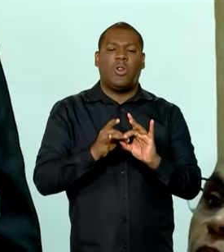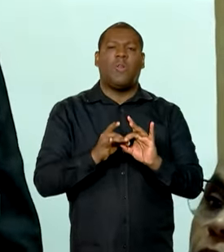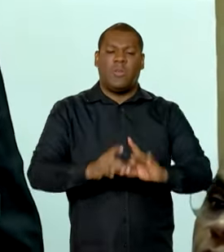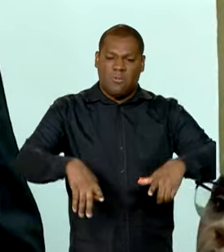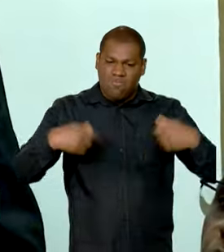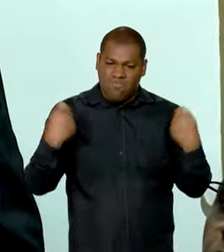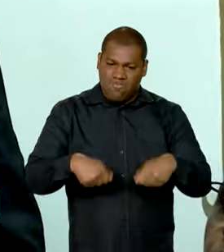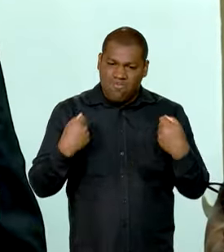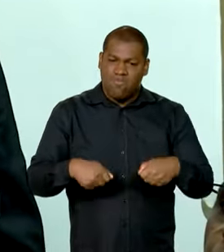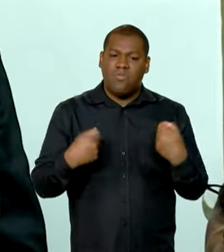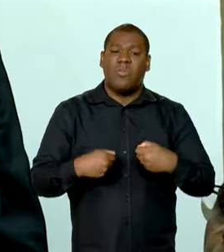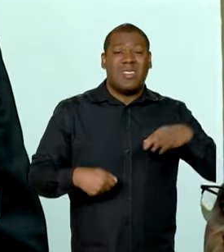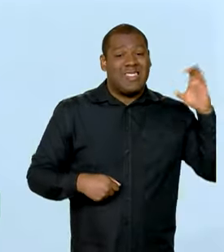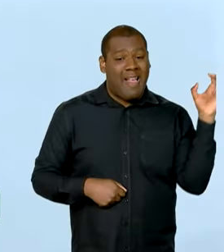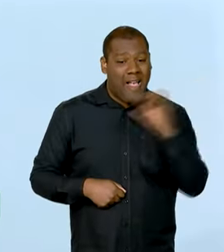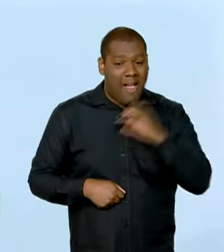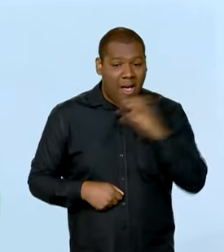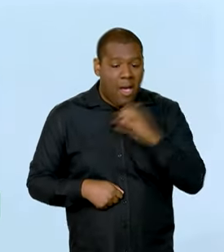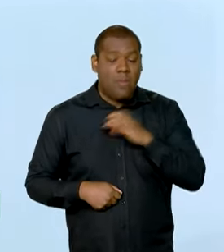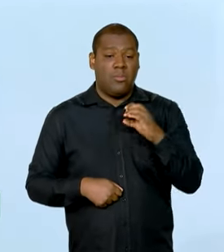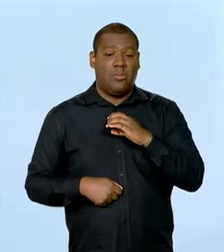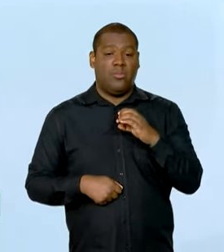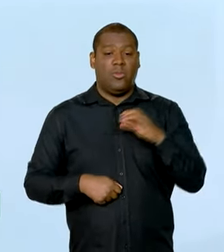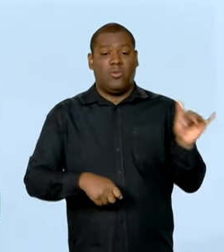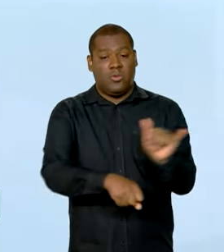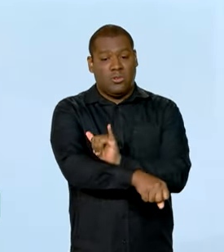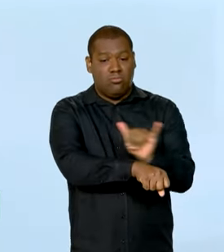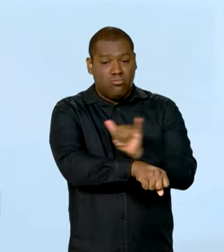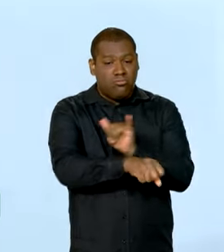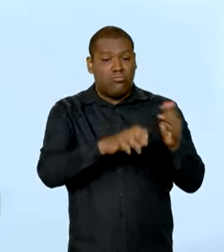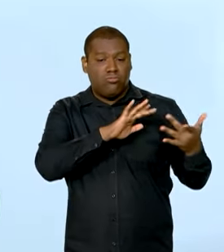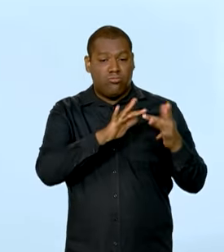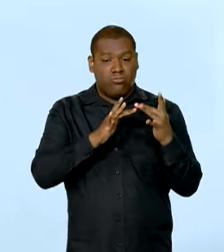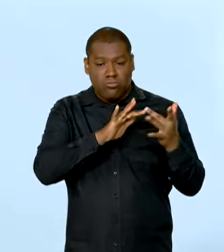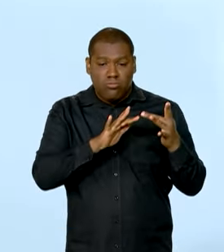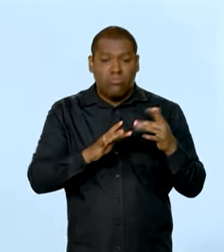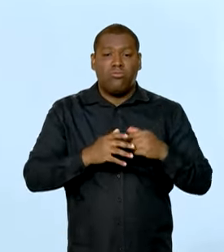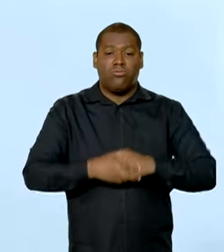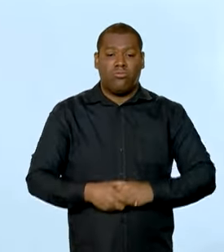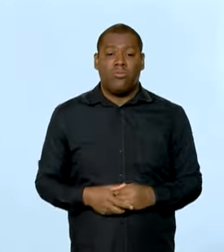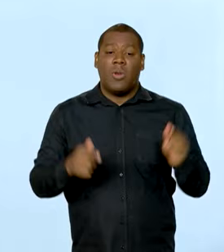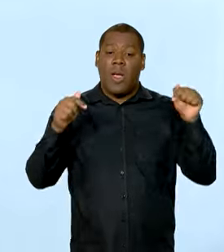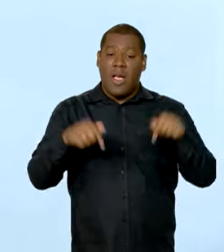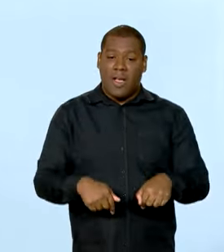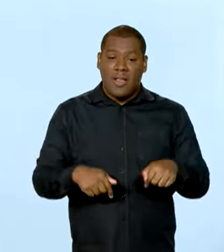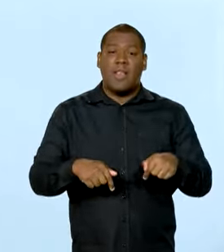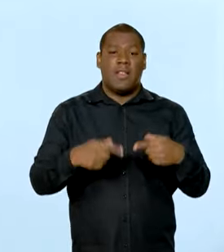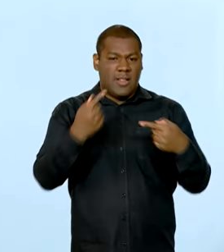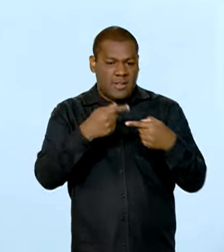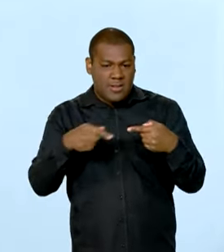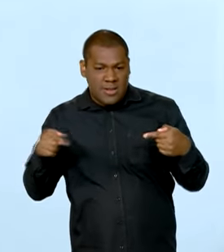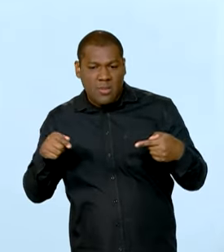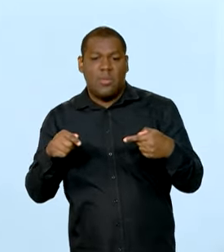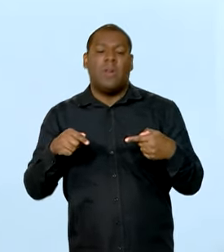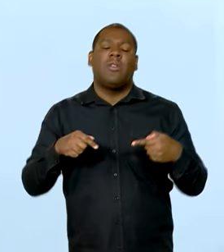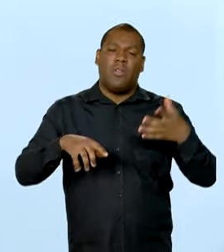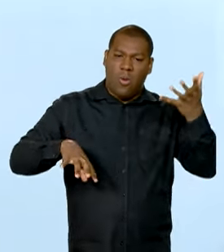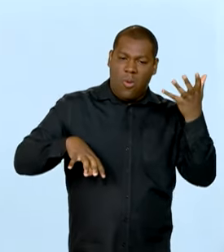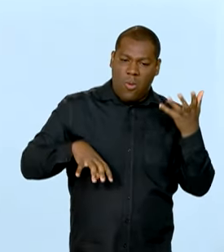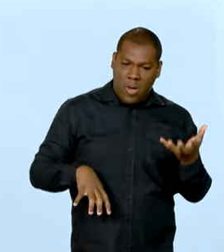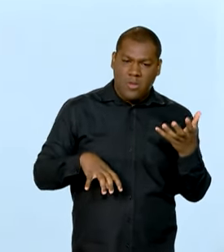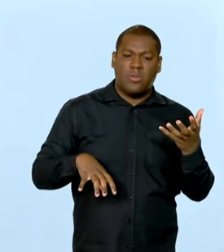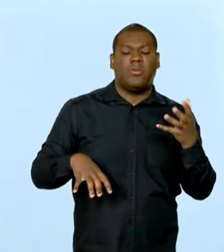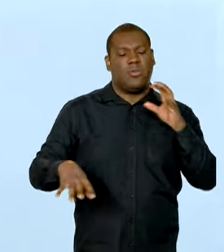cedo e agir rápido. Essa semana será, Anny, de muita negociação, de muito trabalho no Congresso Nacional,